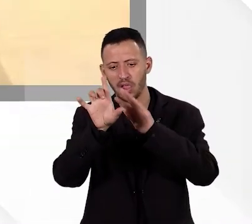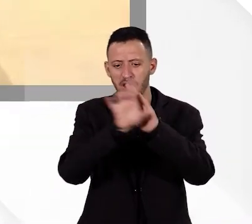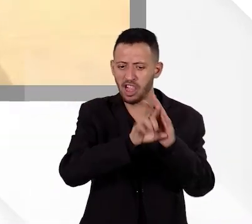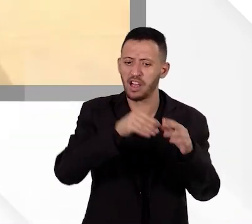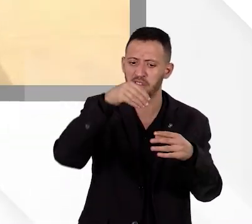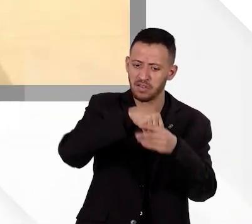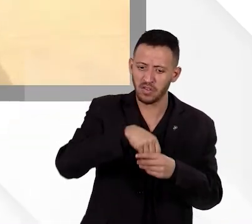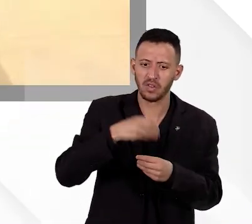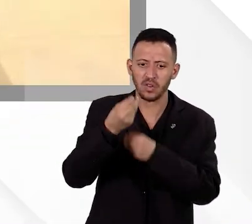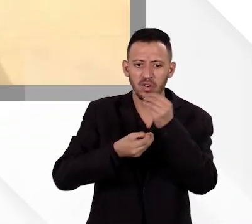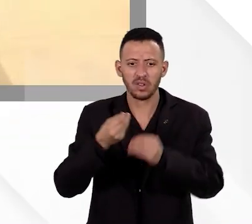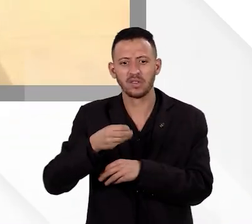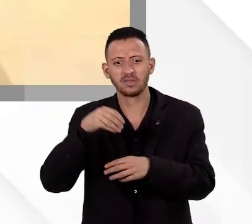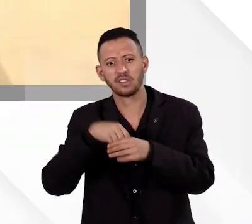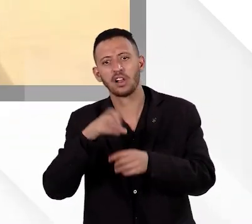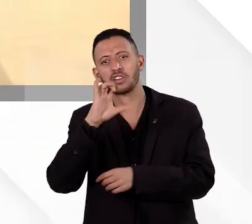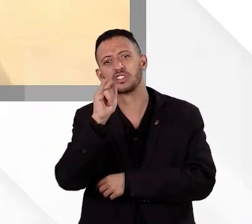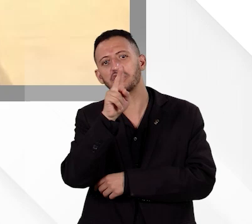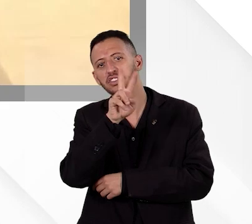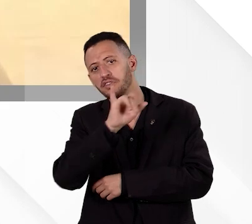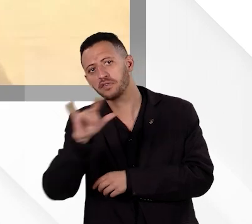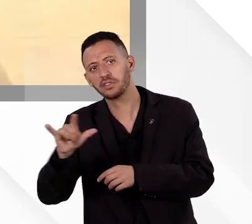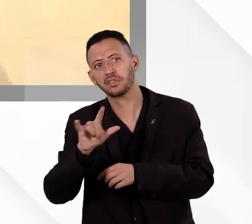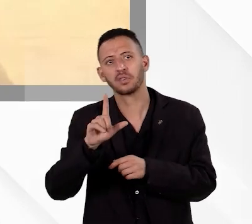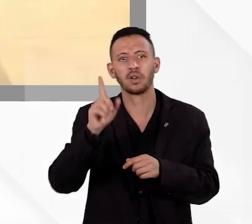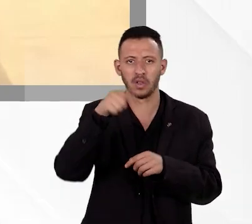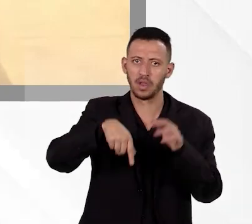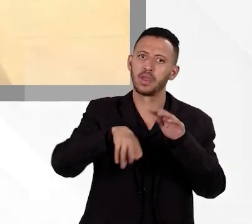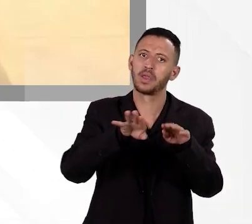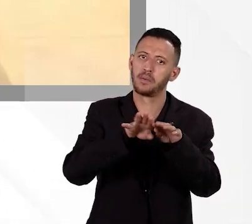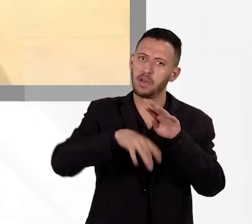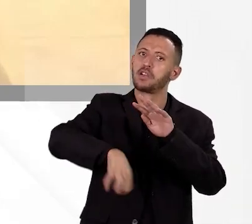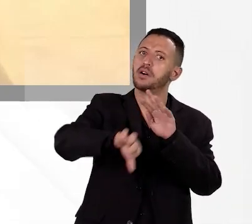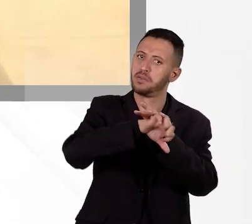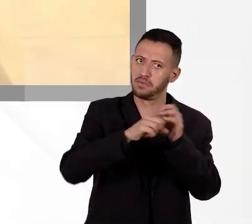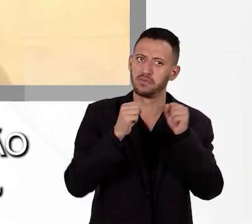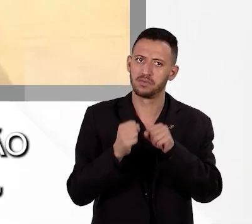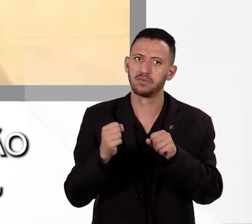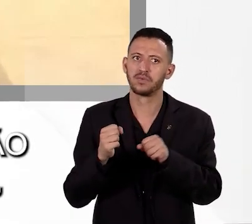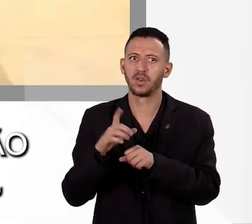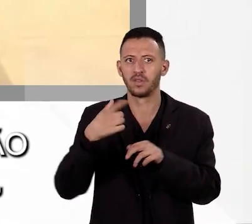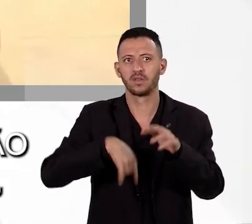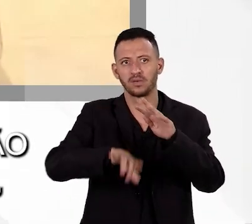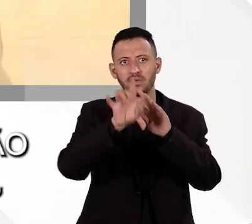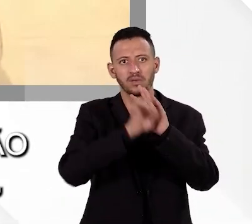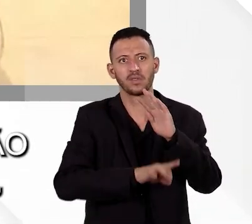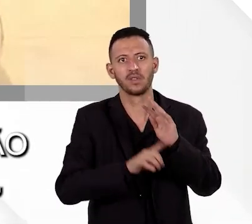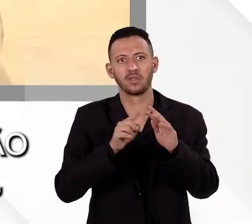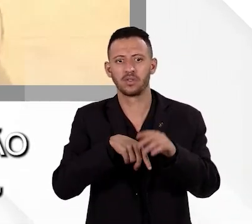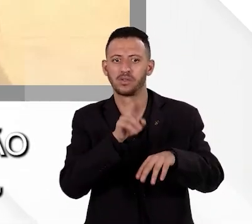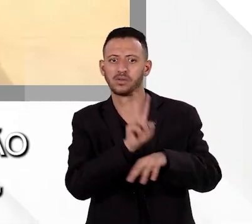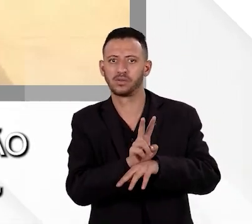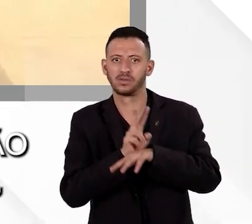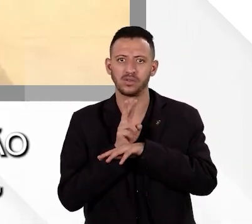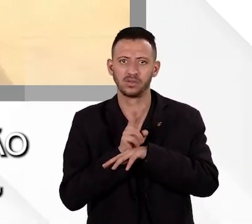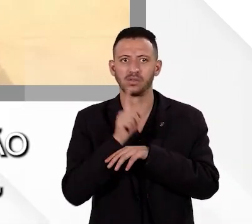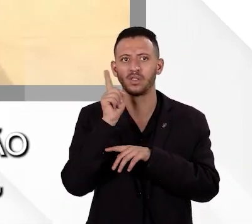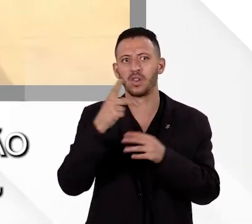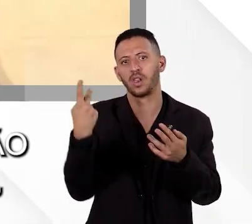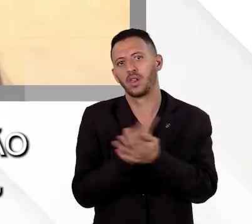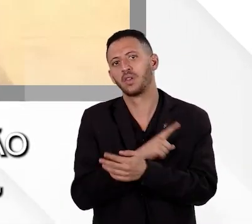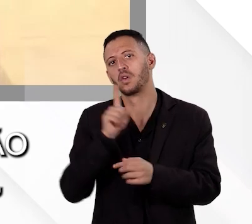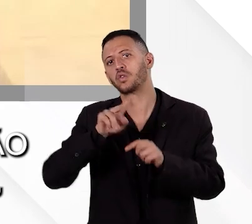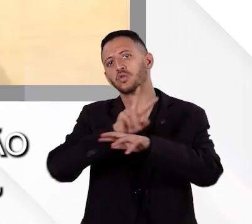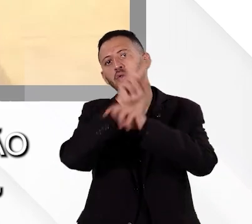natureza trabalhista, pode envolver medidas de natureza civil e até penal. E também tem direito à prevenção